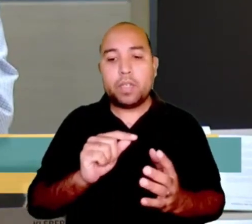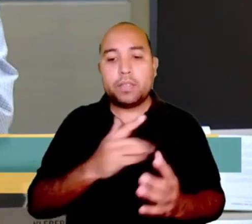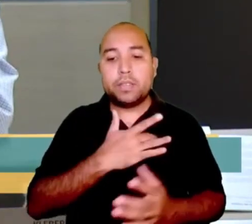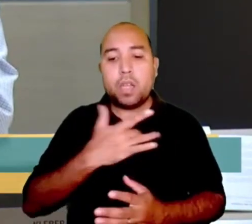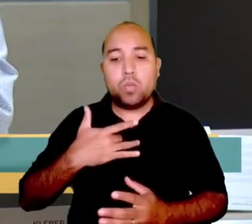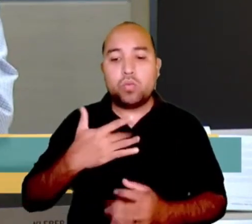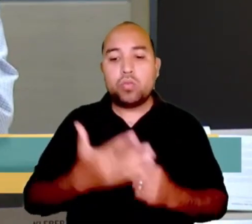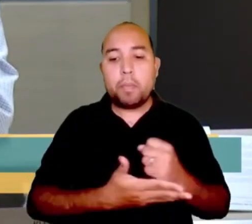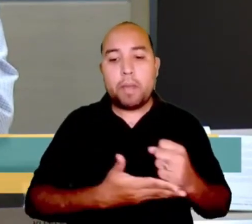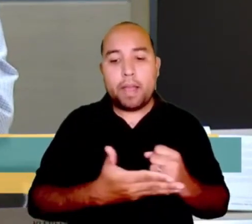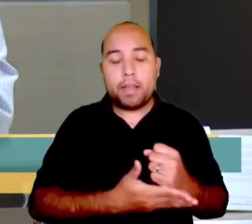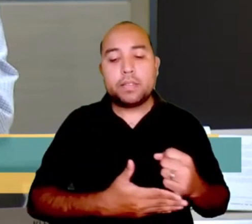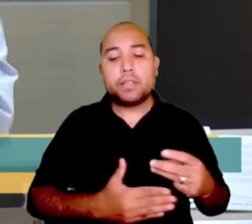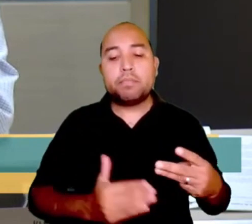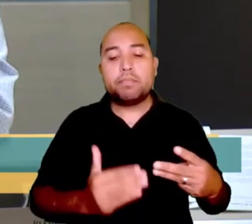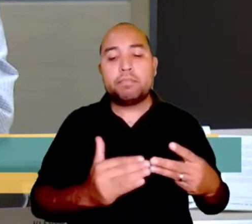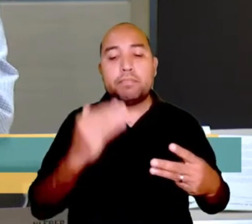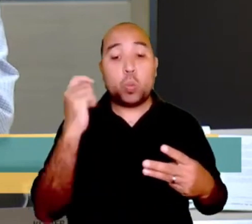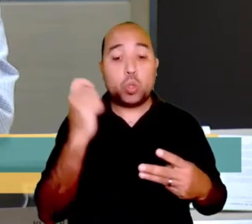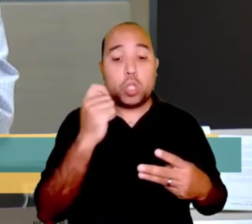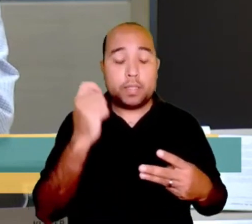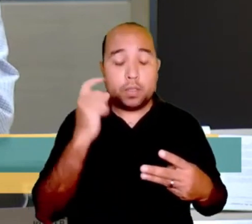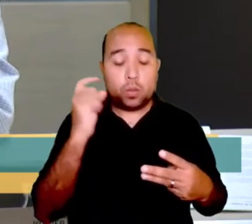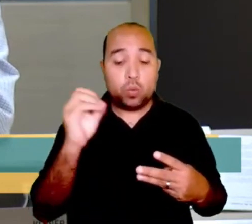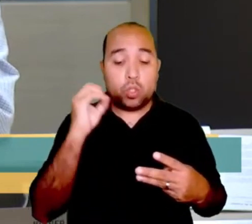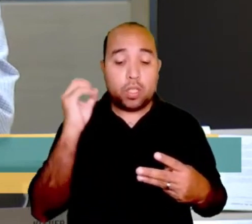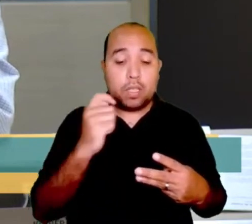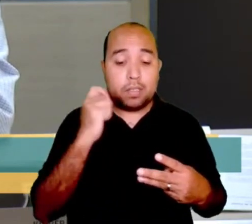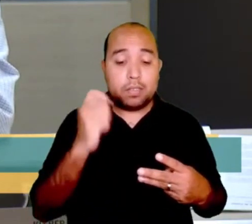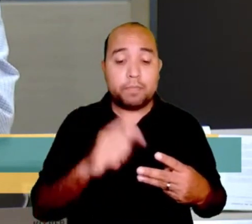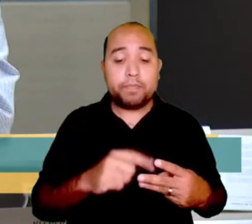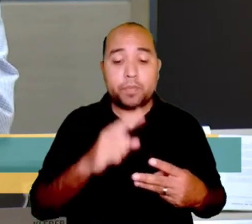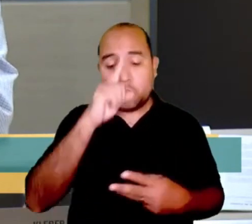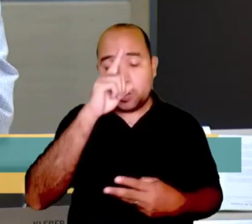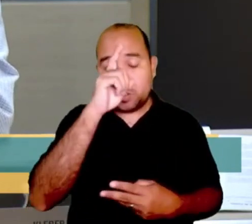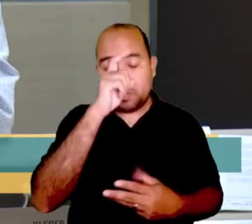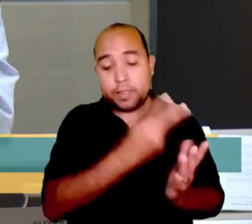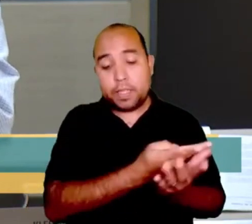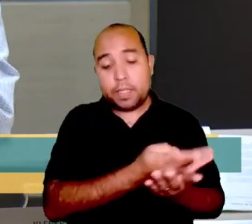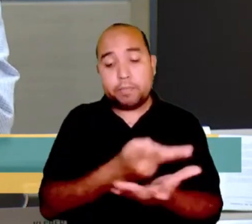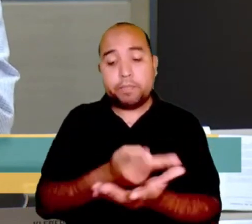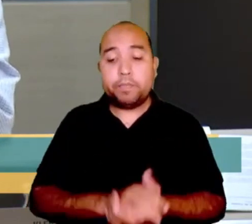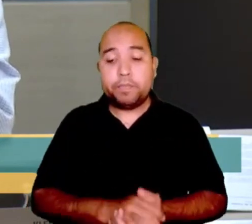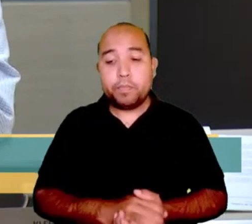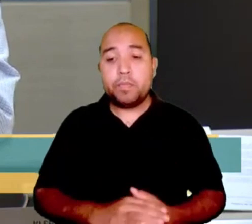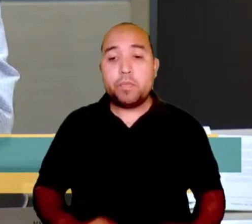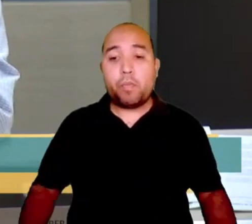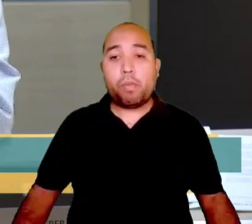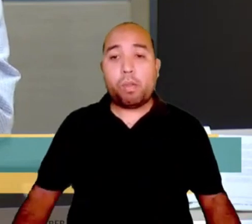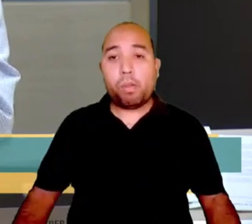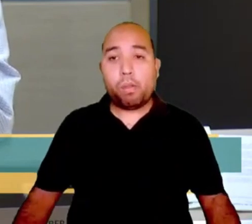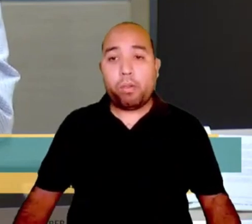média e alta complexidade ambulatorial e hospitalar e da outras providências na, e outras unidades da rede